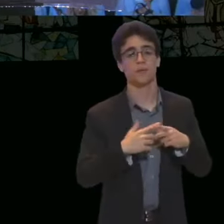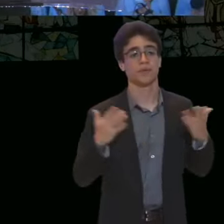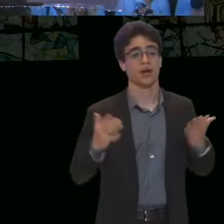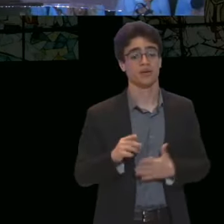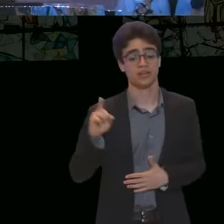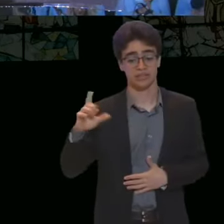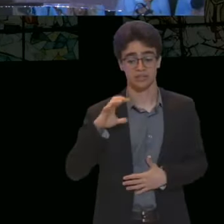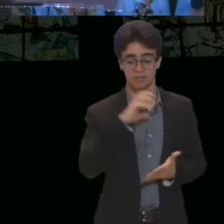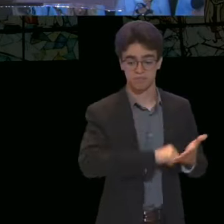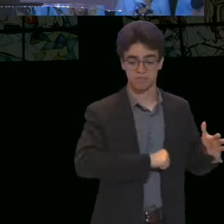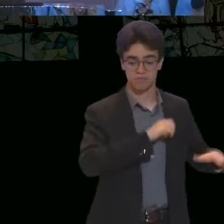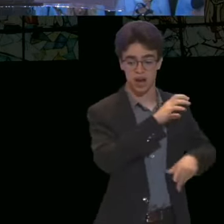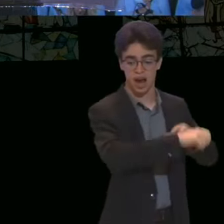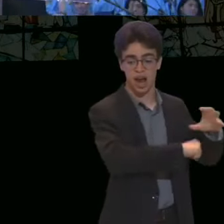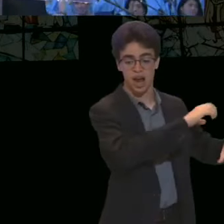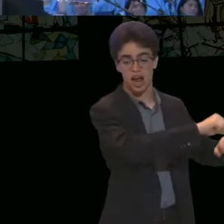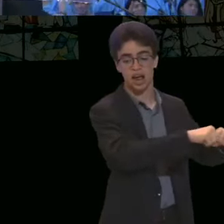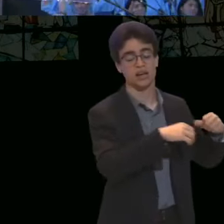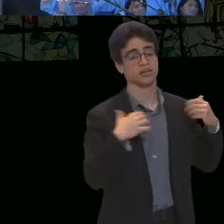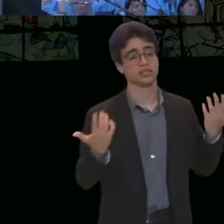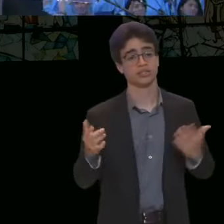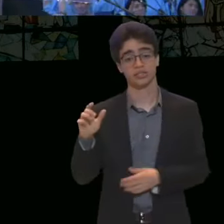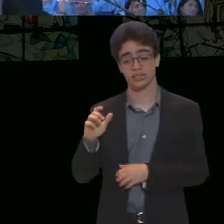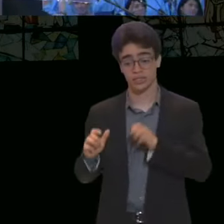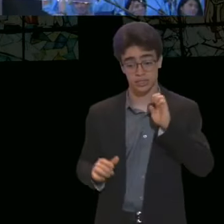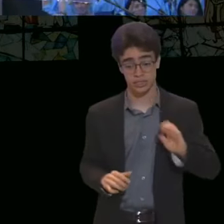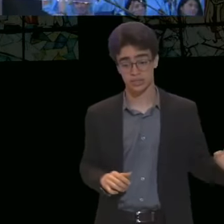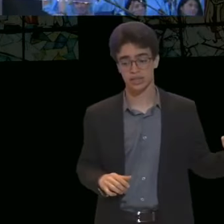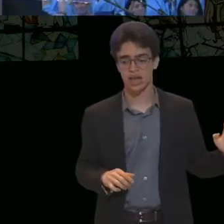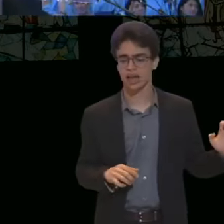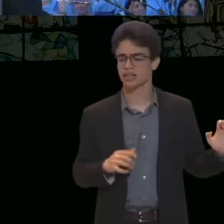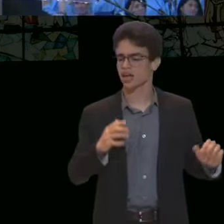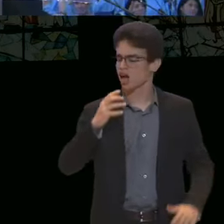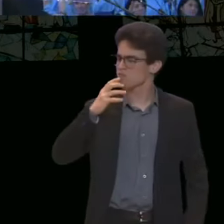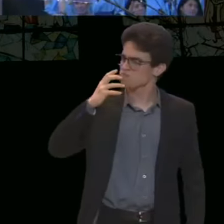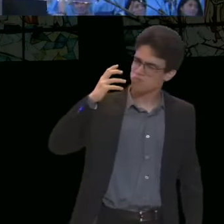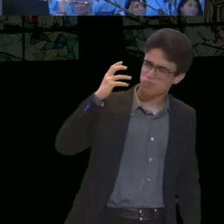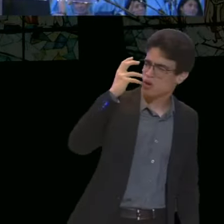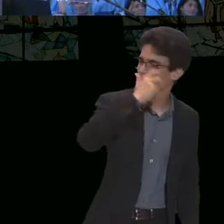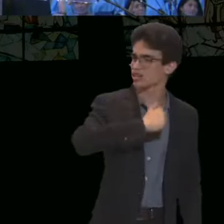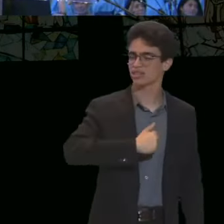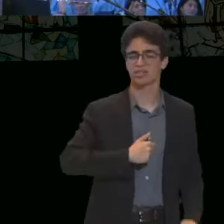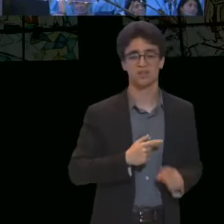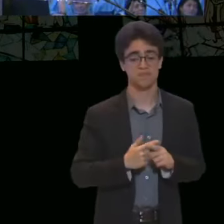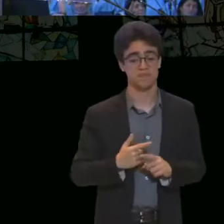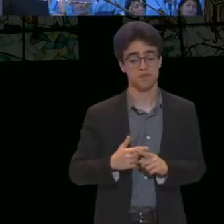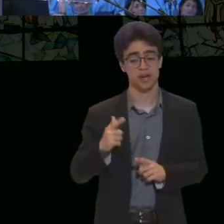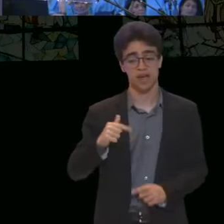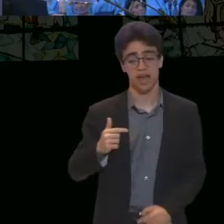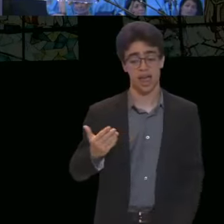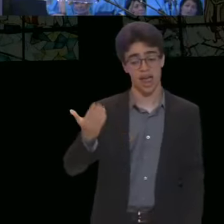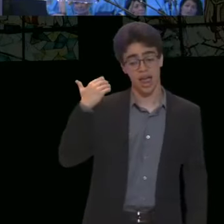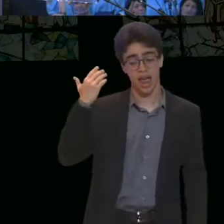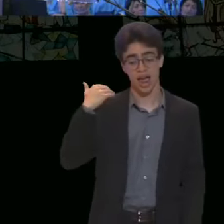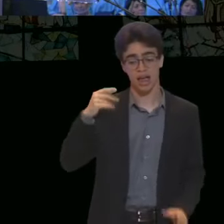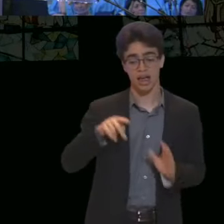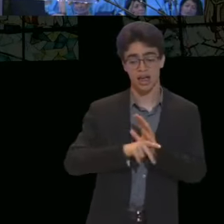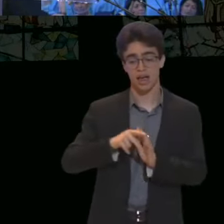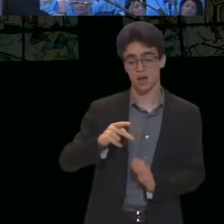está tomando as outras partes lá. Na esquerda é lindo, porque é um antigo império